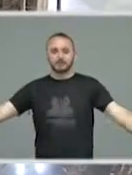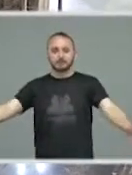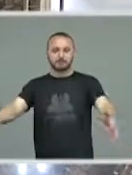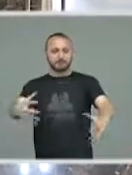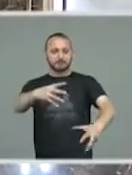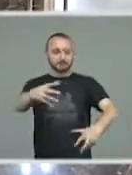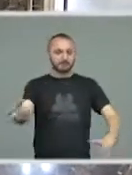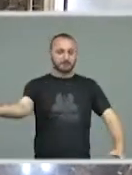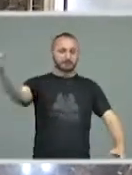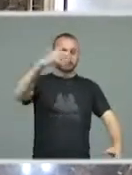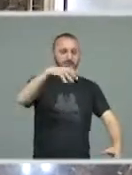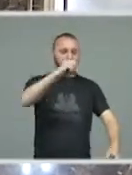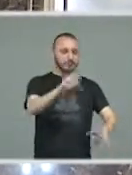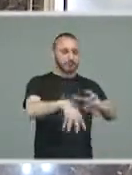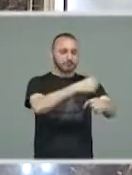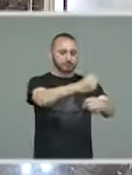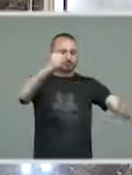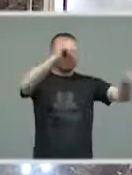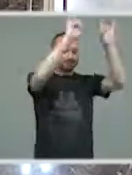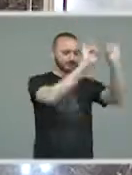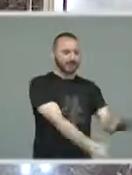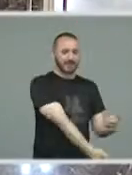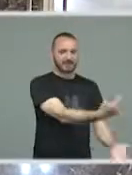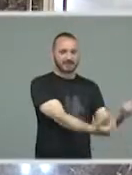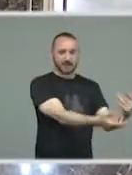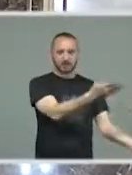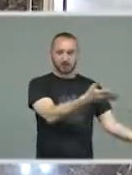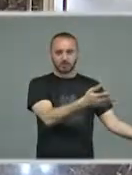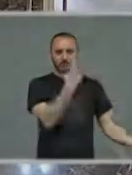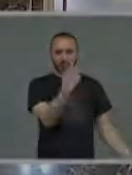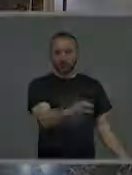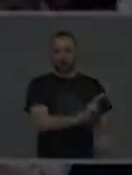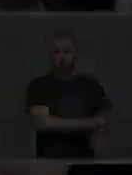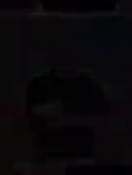pacote e despachar para o inferno, que o fedorento que cuide. Amém.